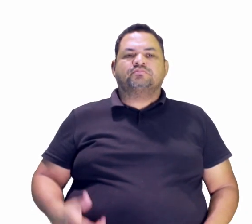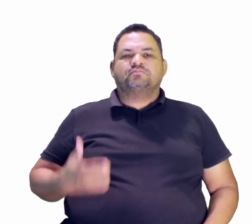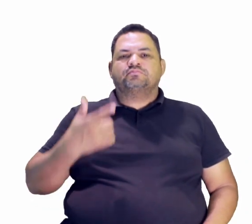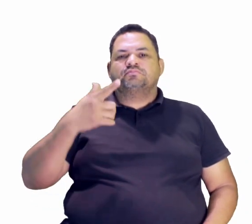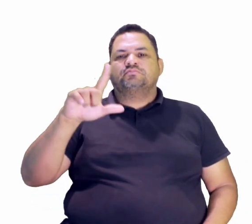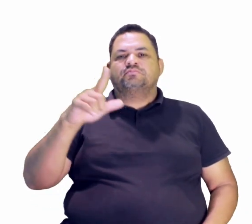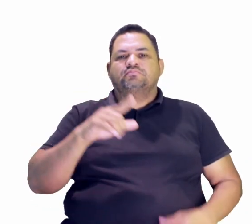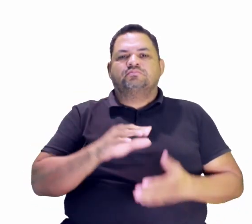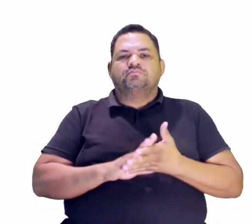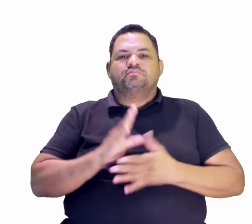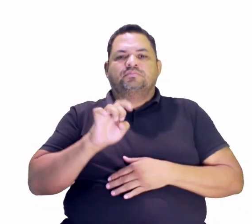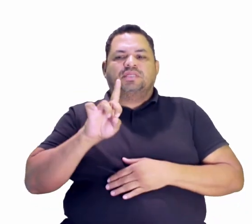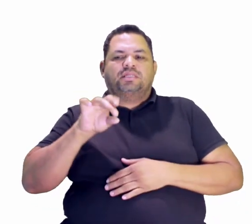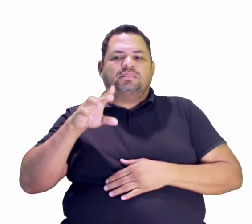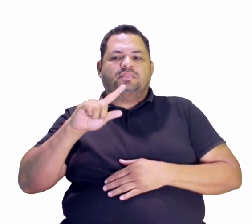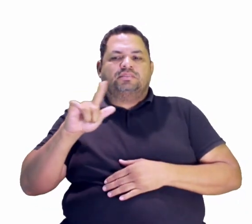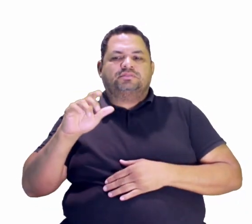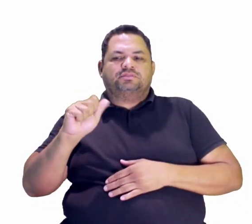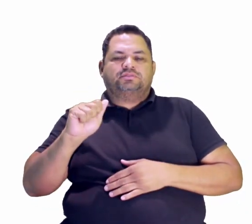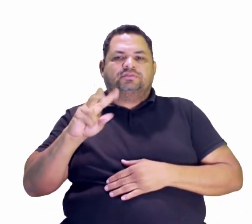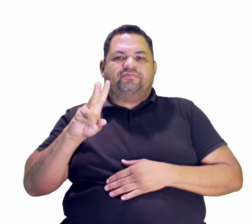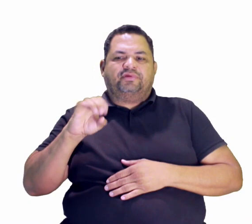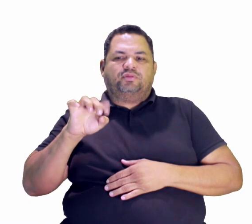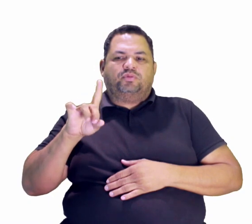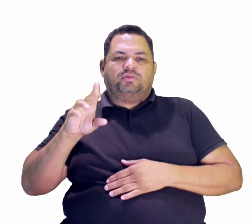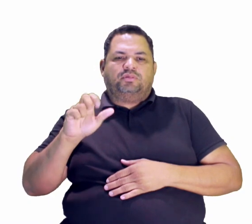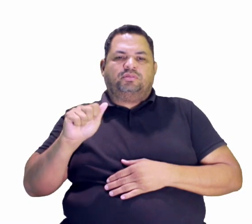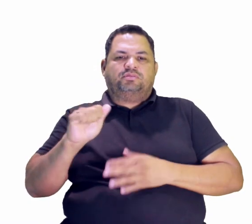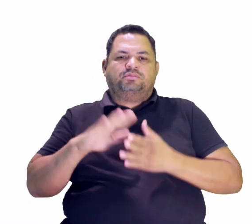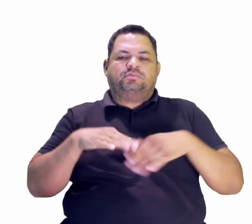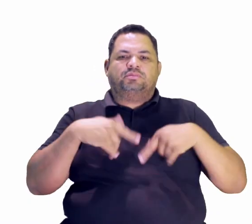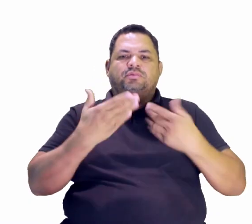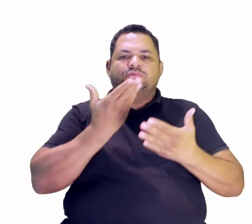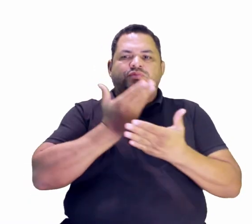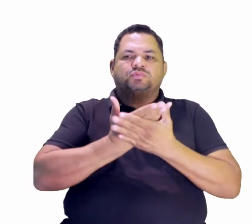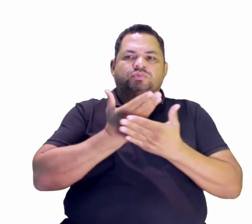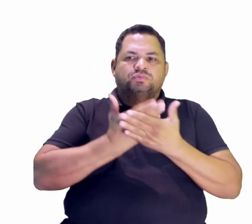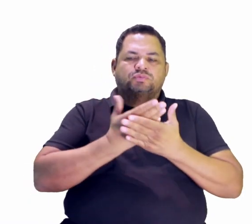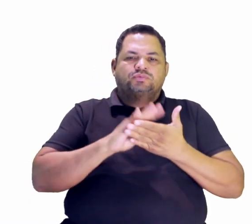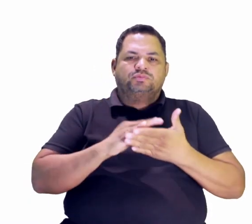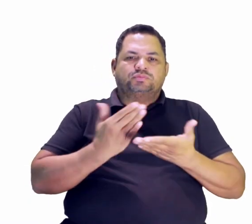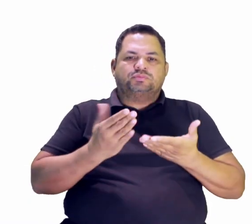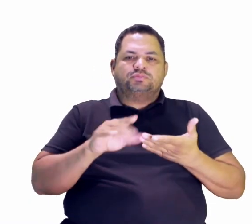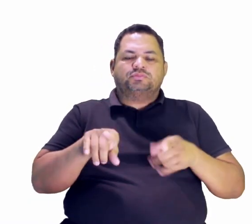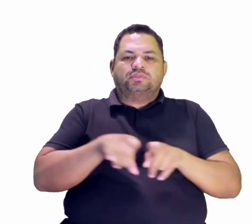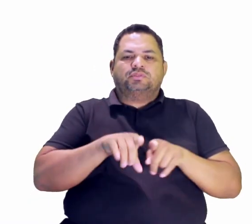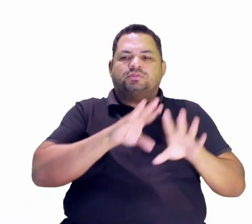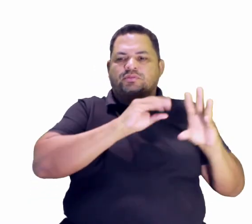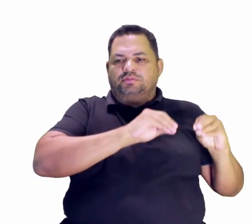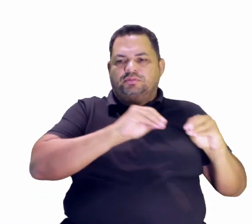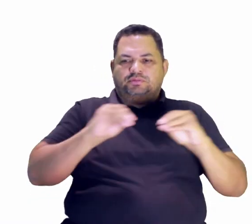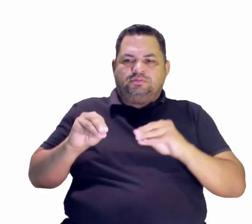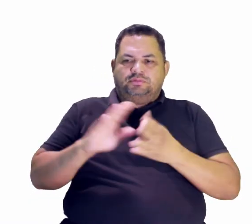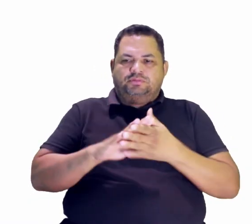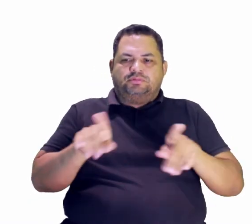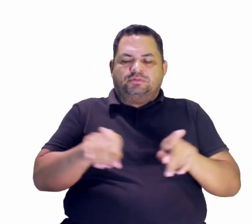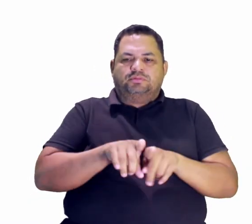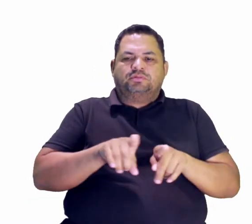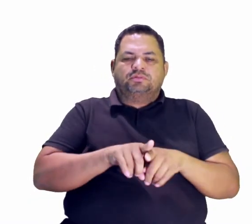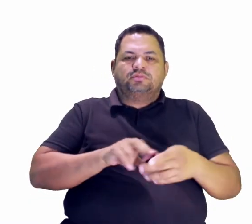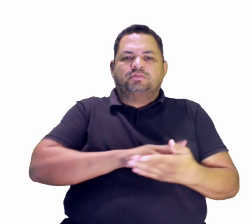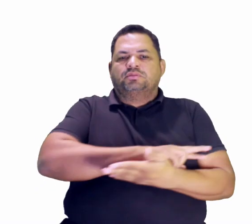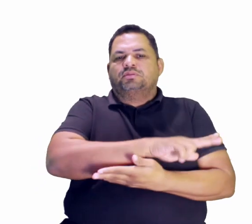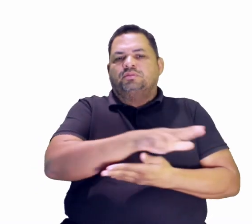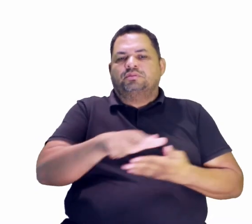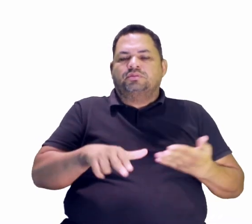Outras grandezas vetoriais, inclusive essa aqui, são que nós estaremos trabalhando mesmo. Além do deslocamento, nós vamos estudar várias